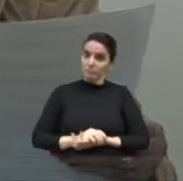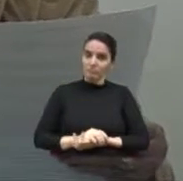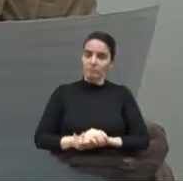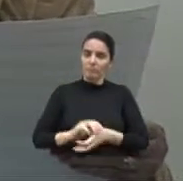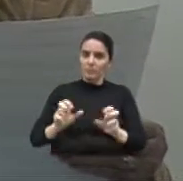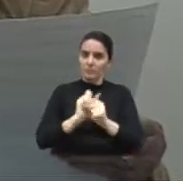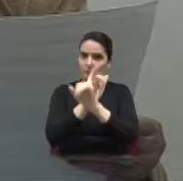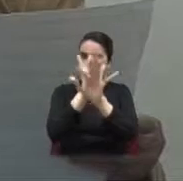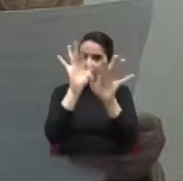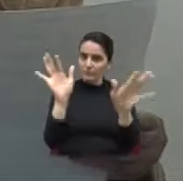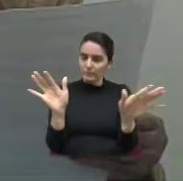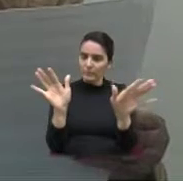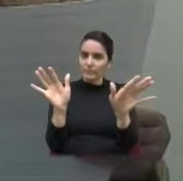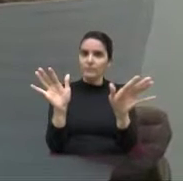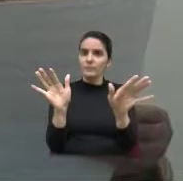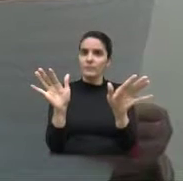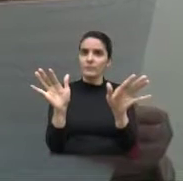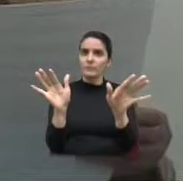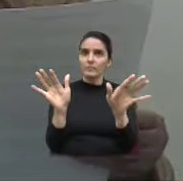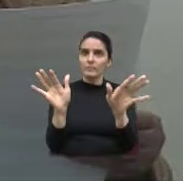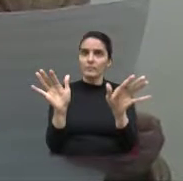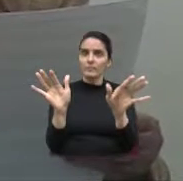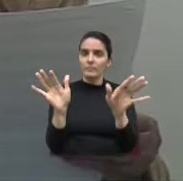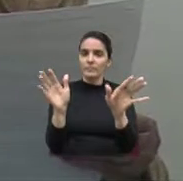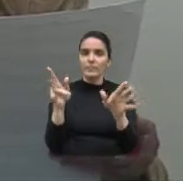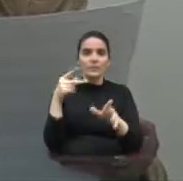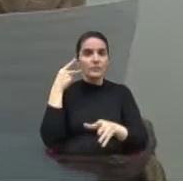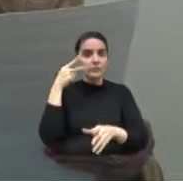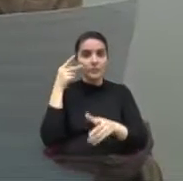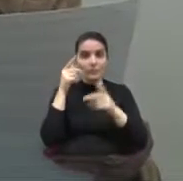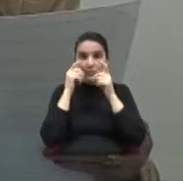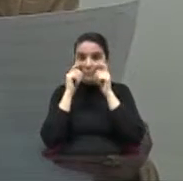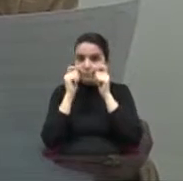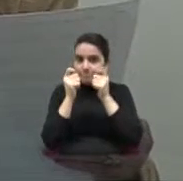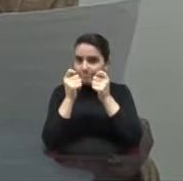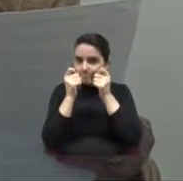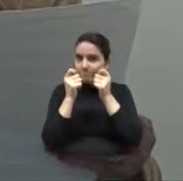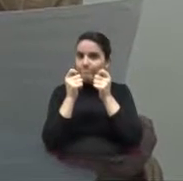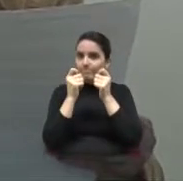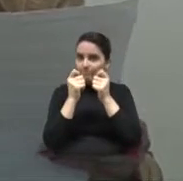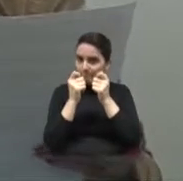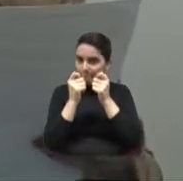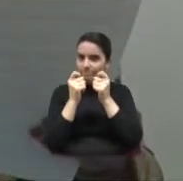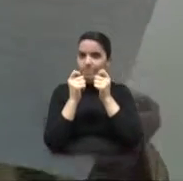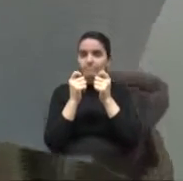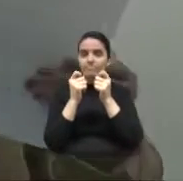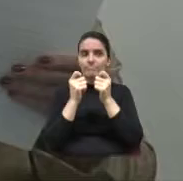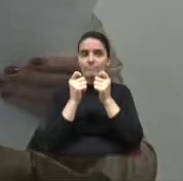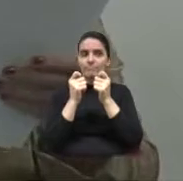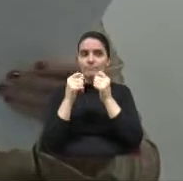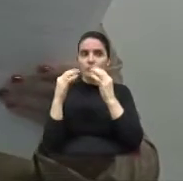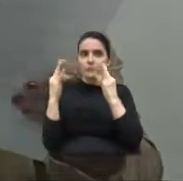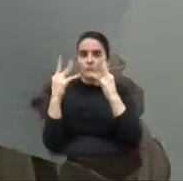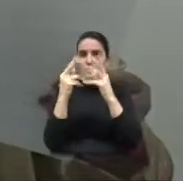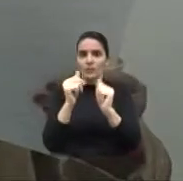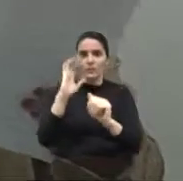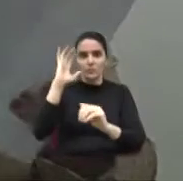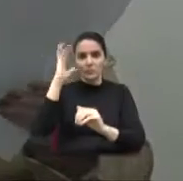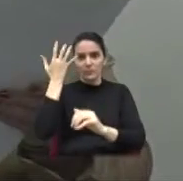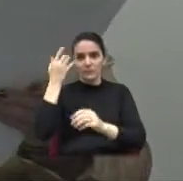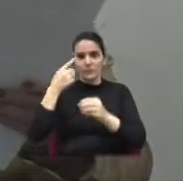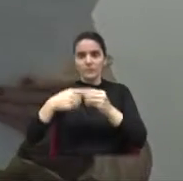bem claro que esta casa está atenta a tudo isso, tudo que está acontecendo na nossa